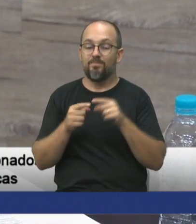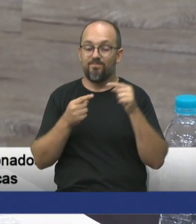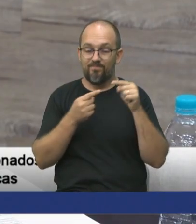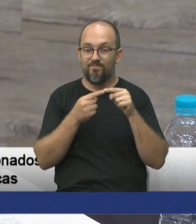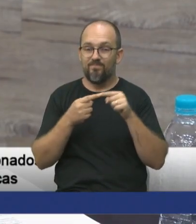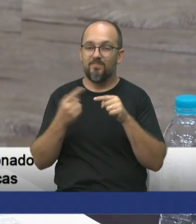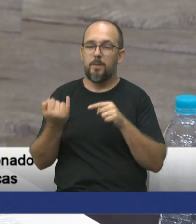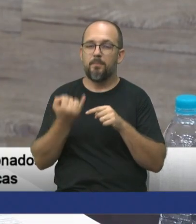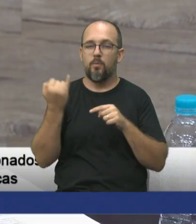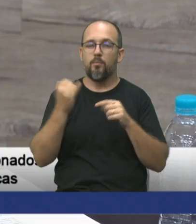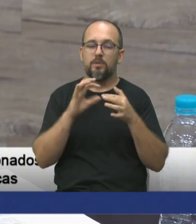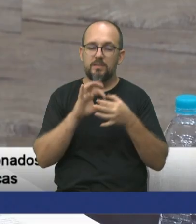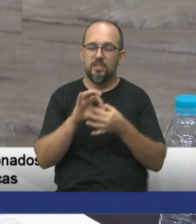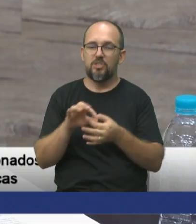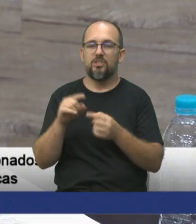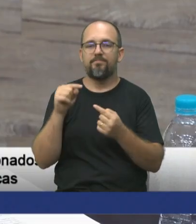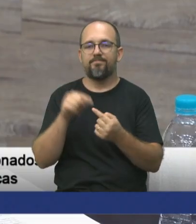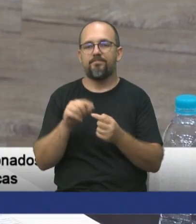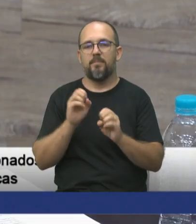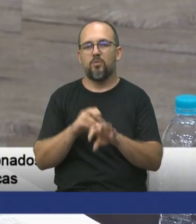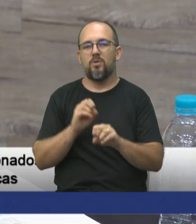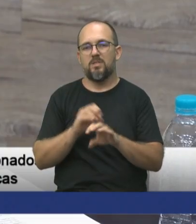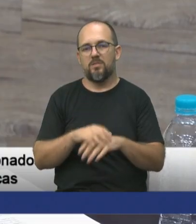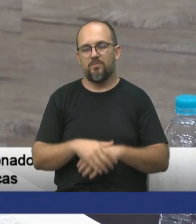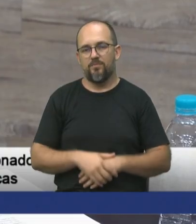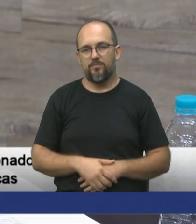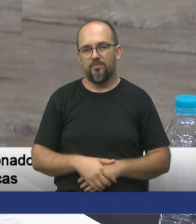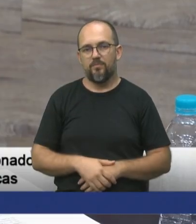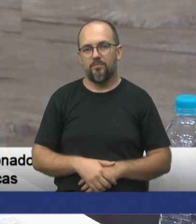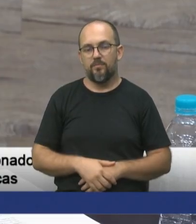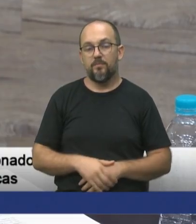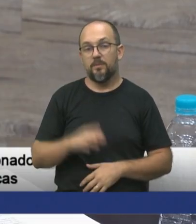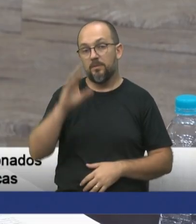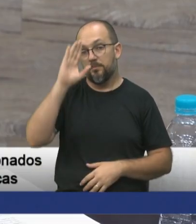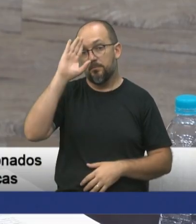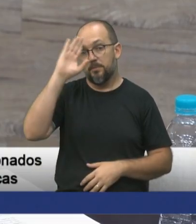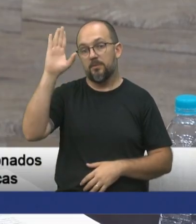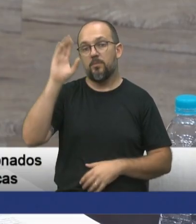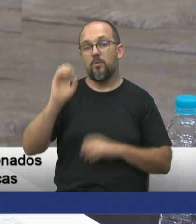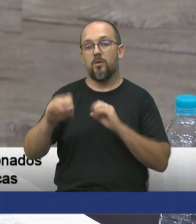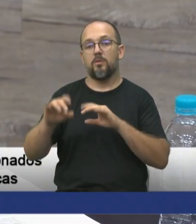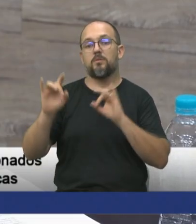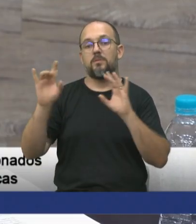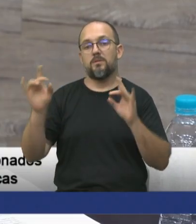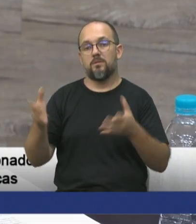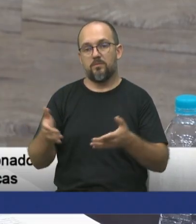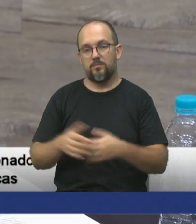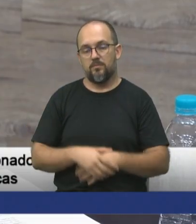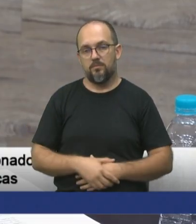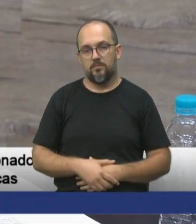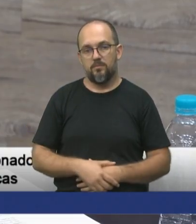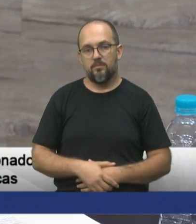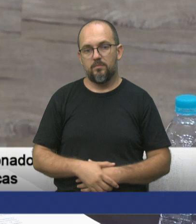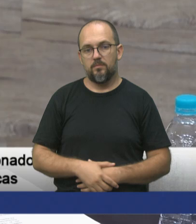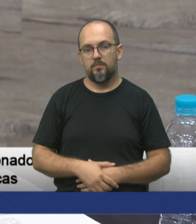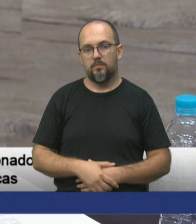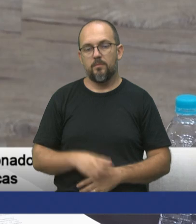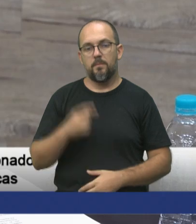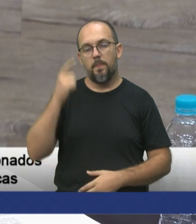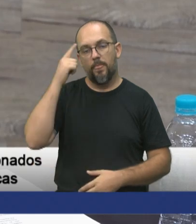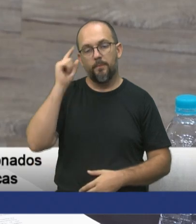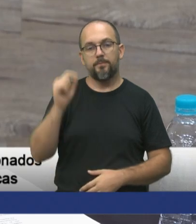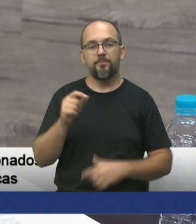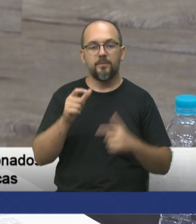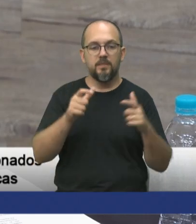tão preciosa para a educação, quem dirá para a educação em especial. Então, eu penso que